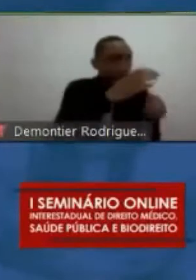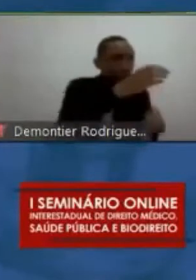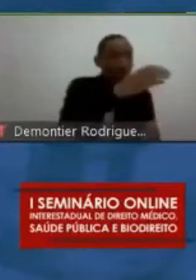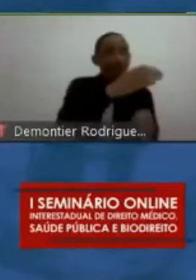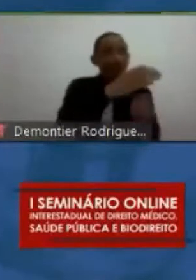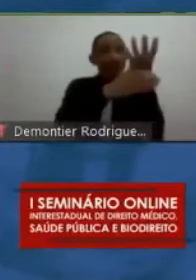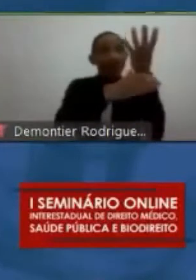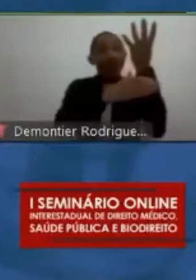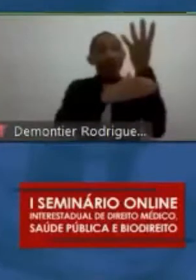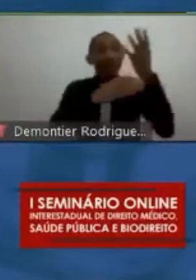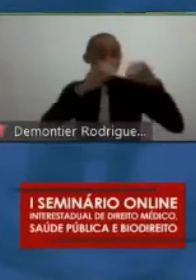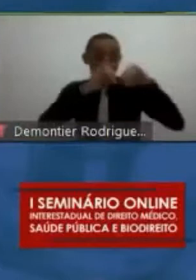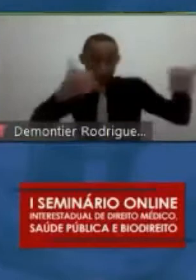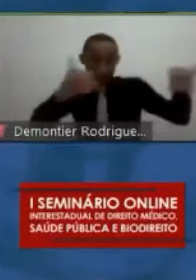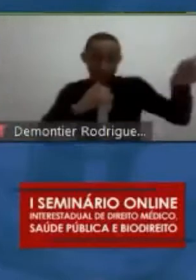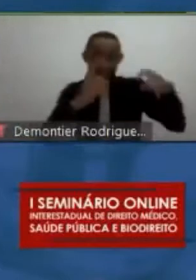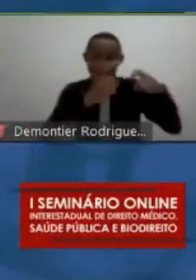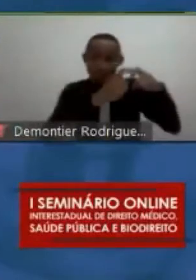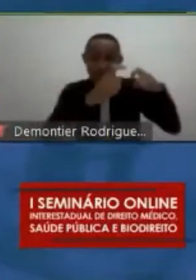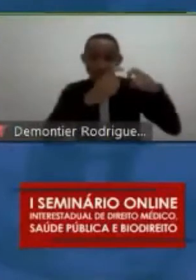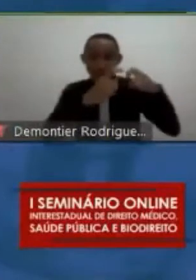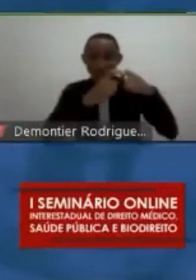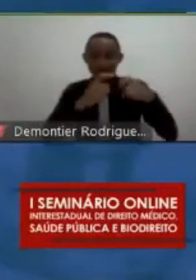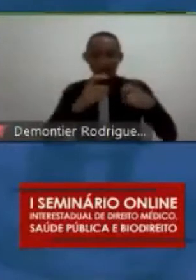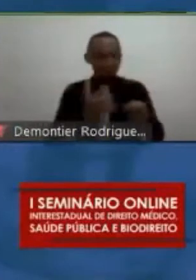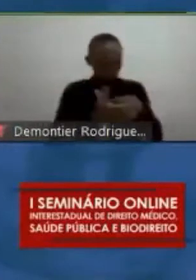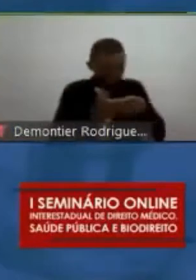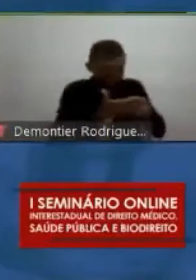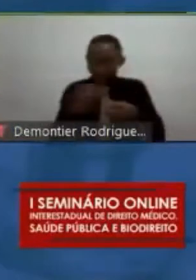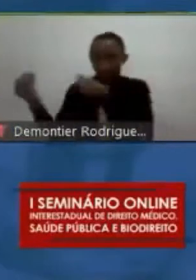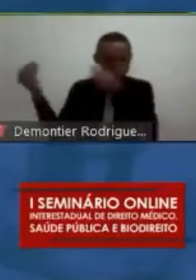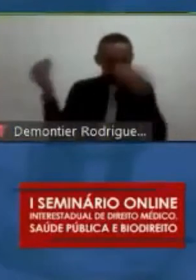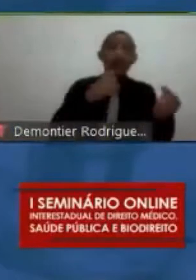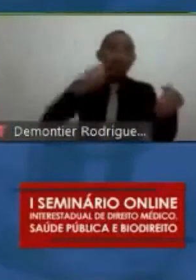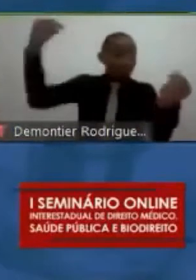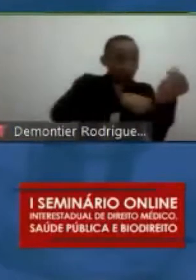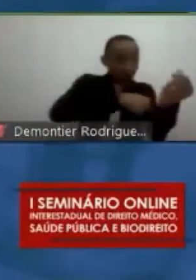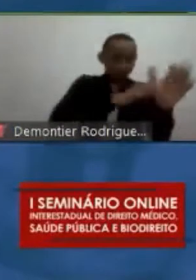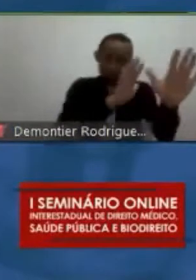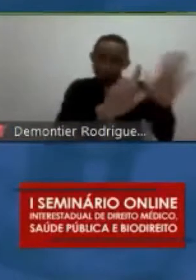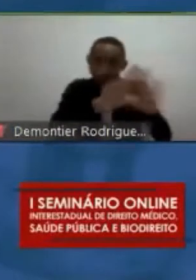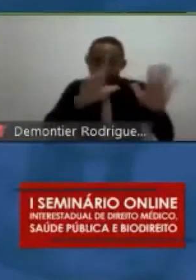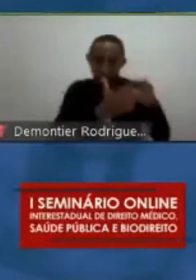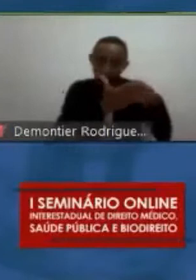o aviso para os médicos, antes de prescreverem o sangue, de qual era a melhor prática,